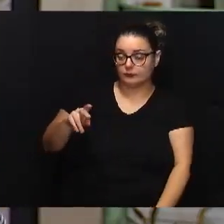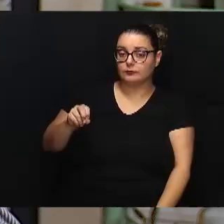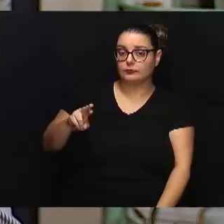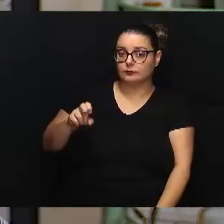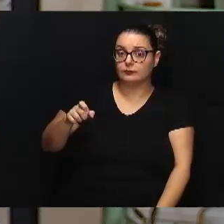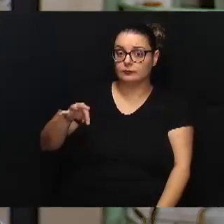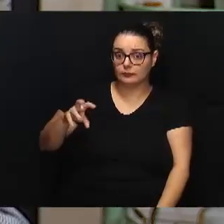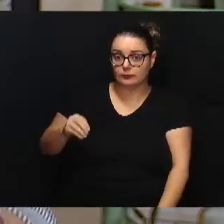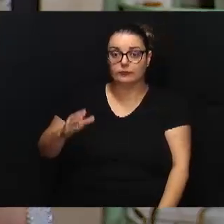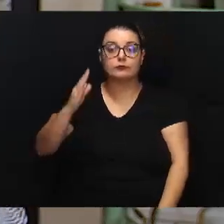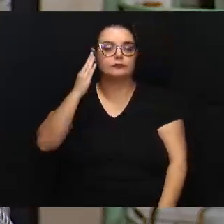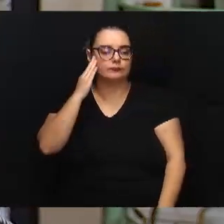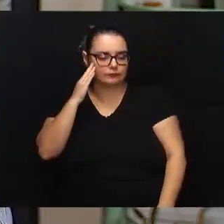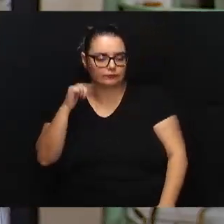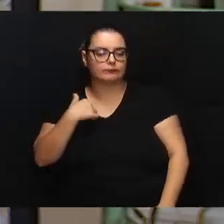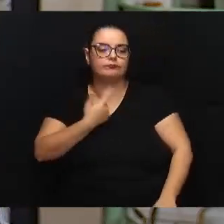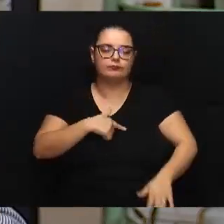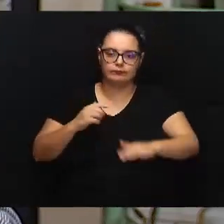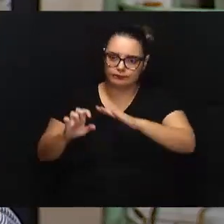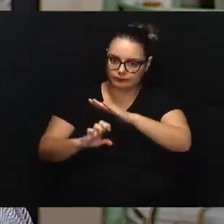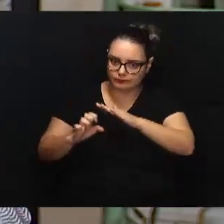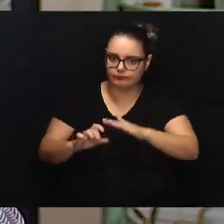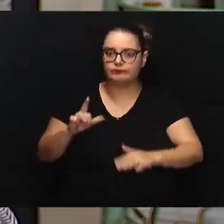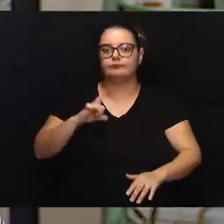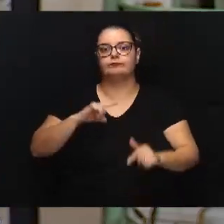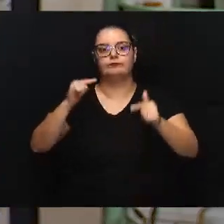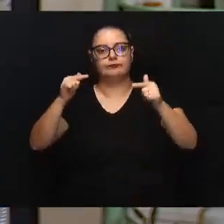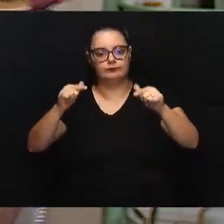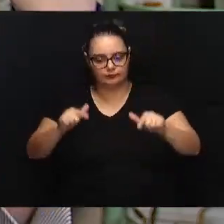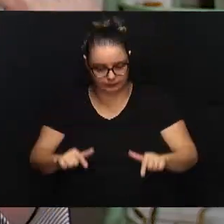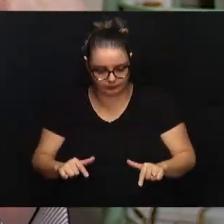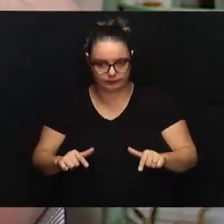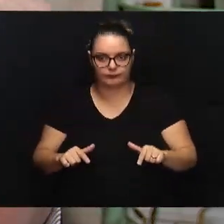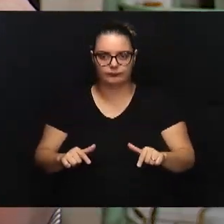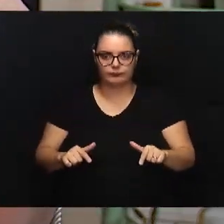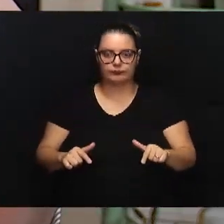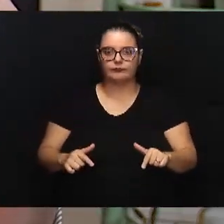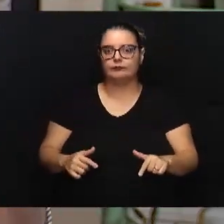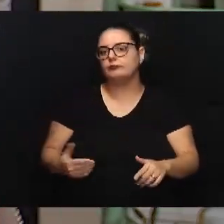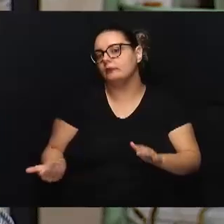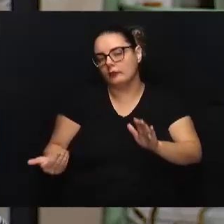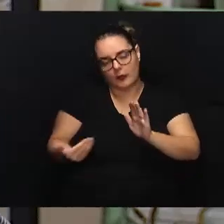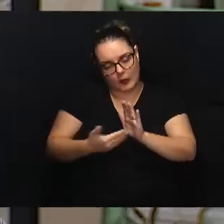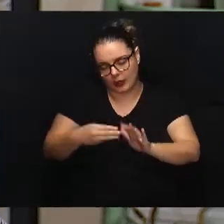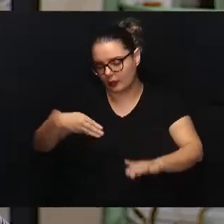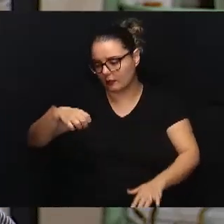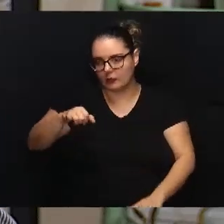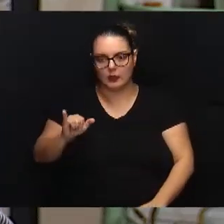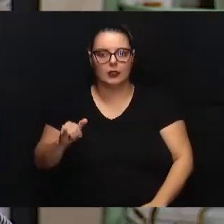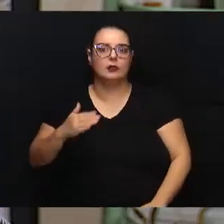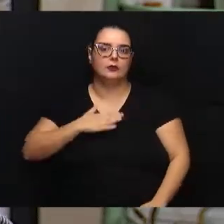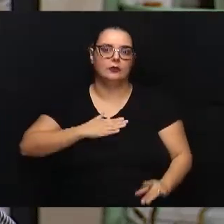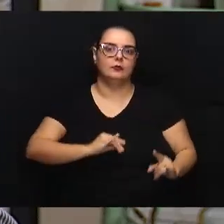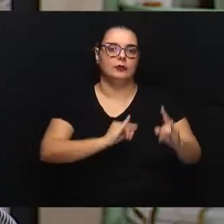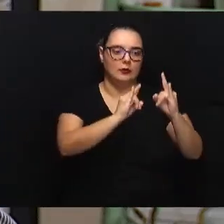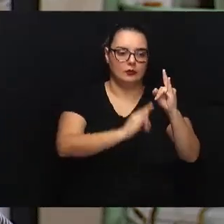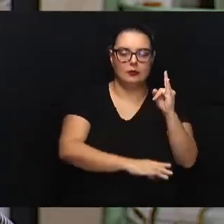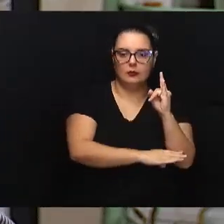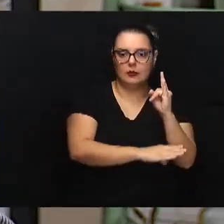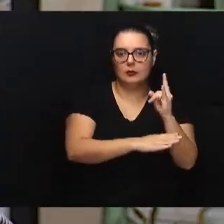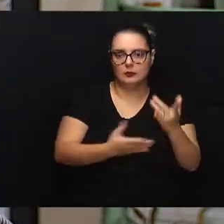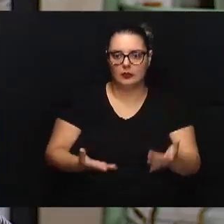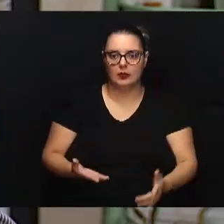que a gente é uma empresa que tem um espaço físico, ainda que eu fosse MEI também no meu apartamento, né? Mas dá muito